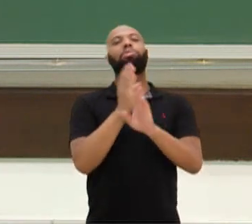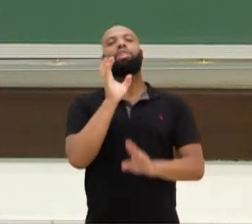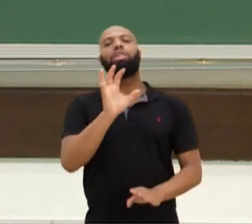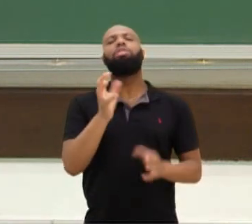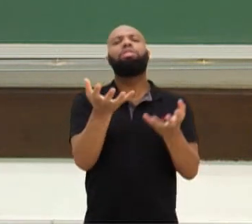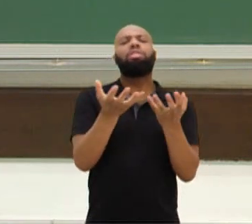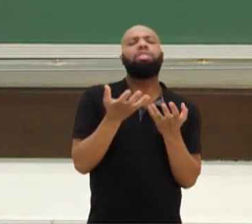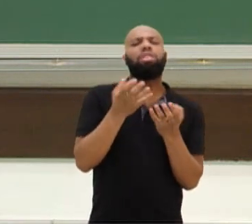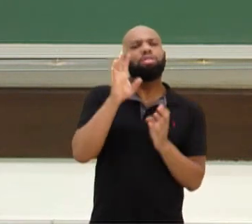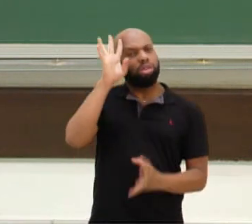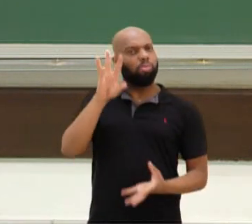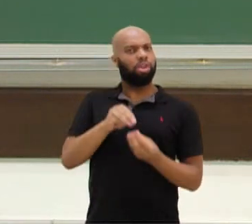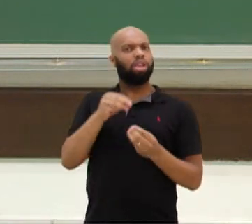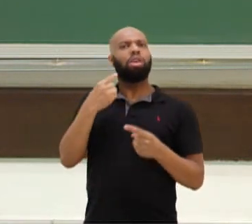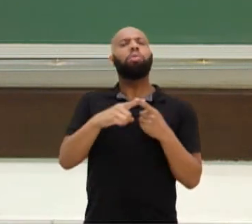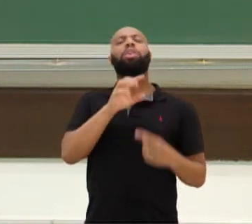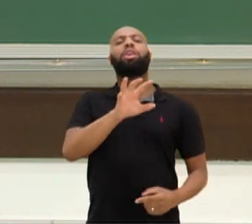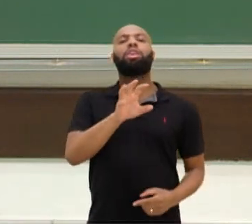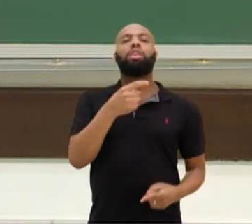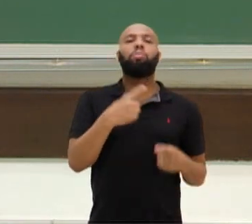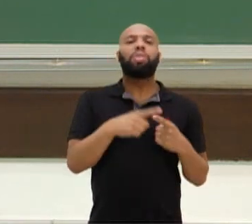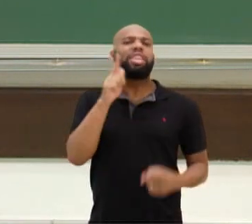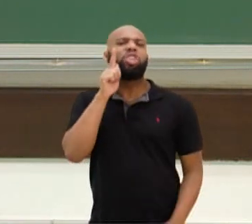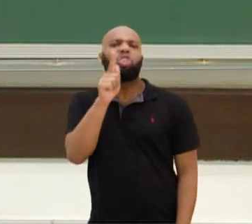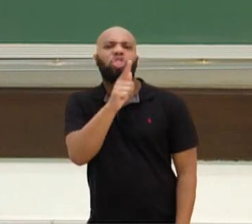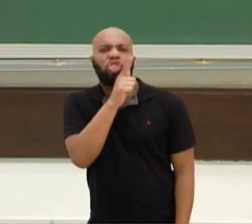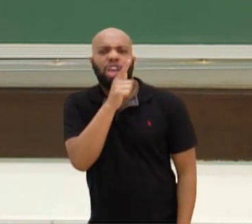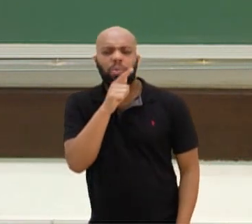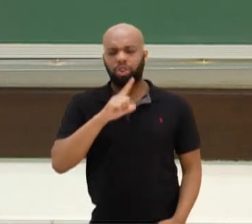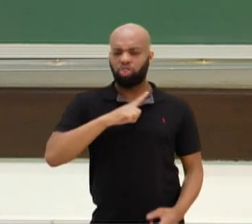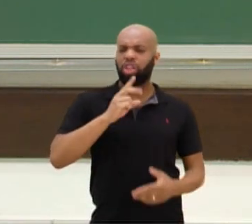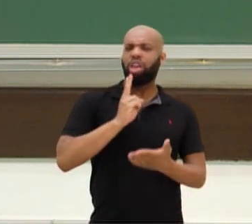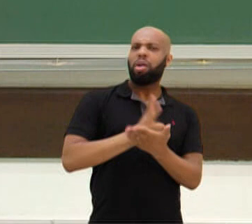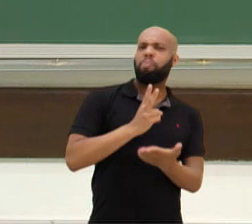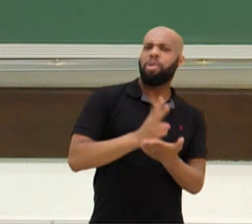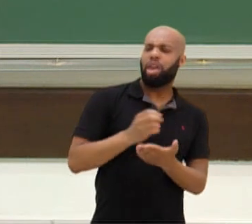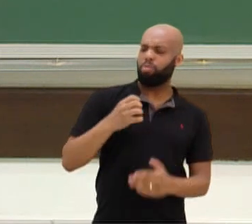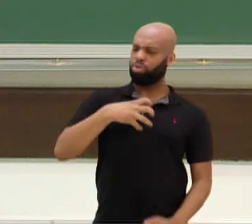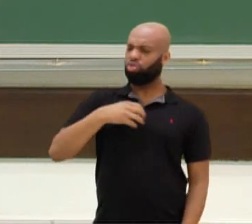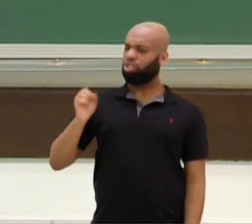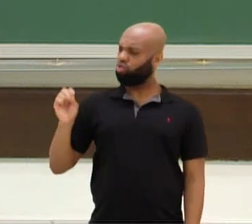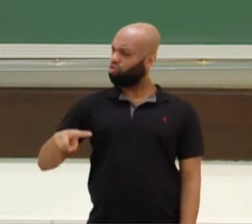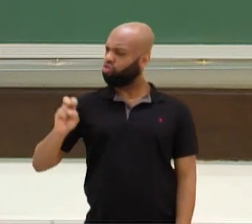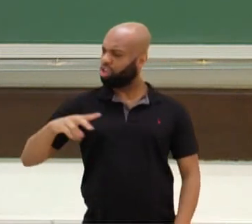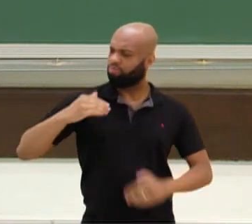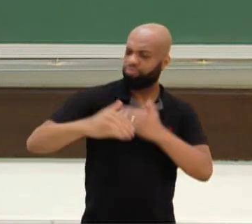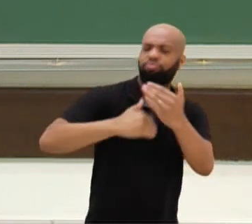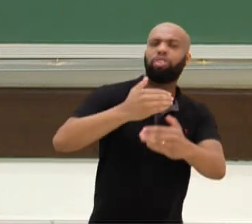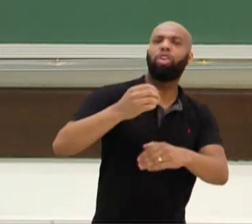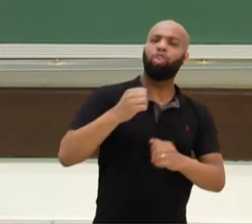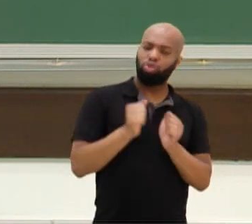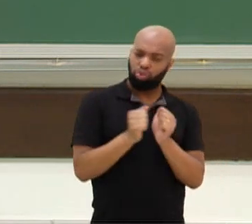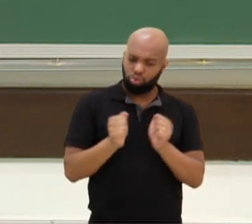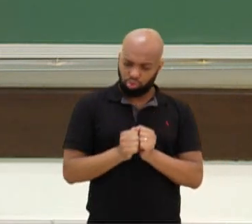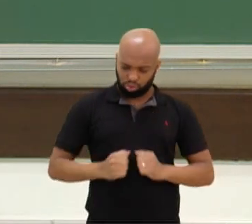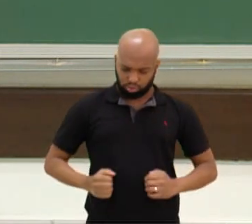entender, por que isso? Se esses gêmeos foram expostos à mesma carga viral, eles estavam se desenvolvendo ao mesmo tempo na barriga da mãe, por que um